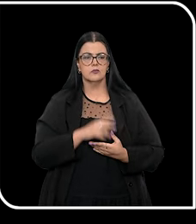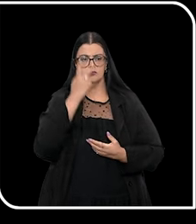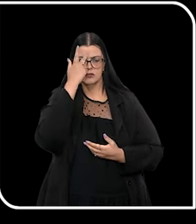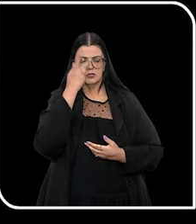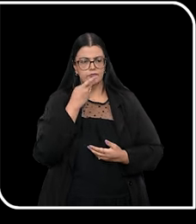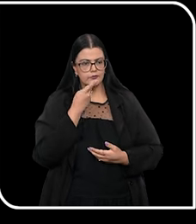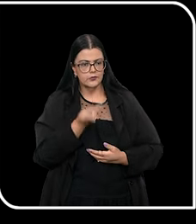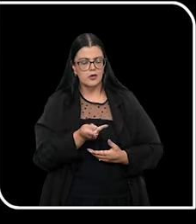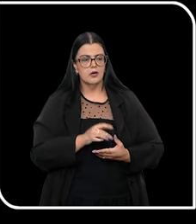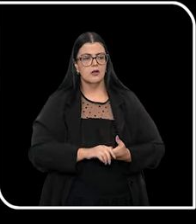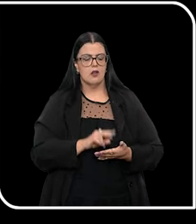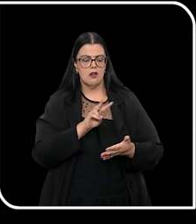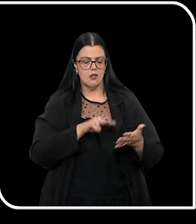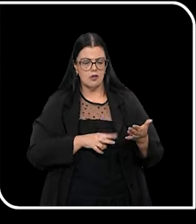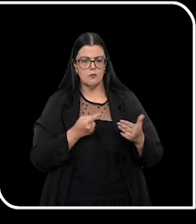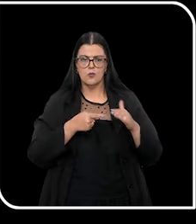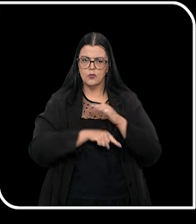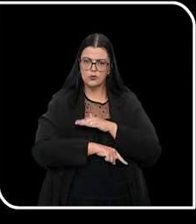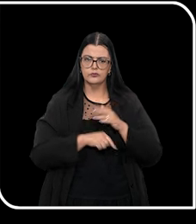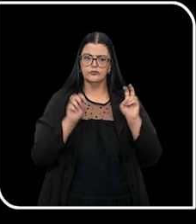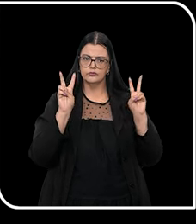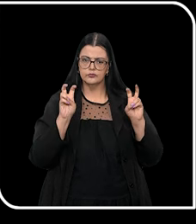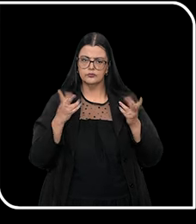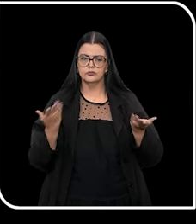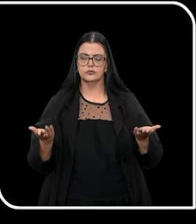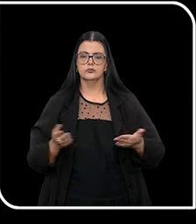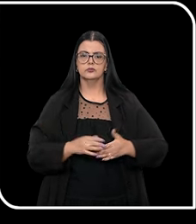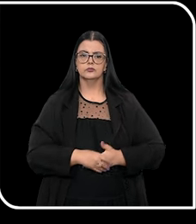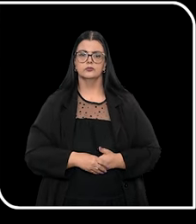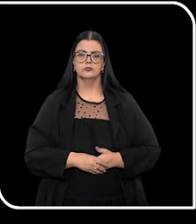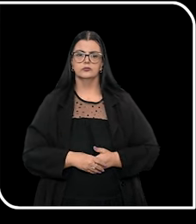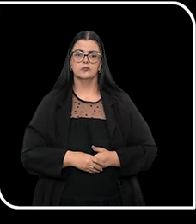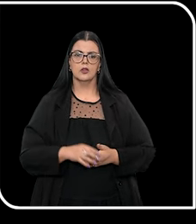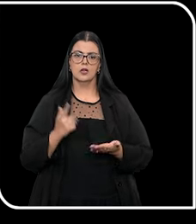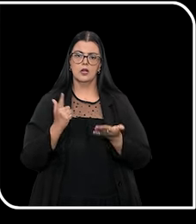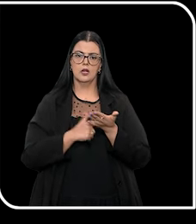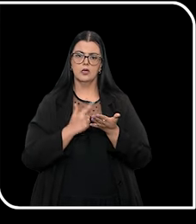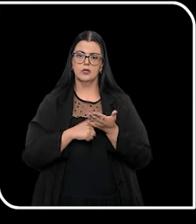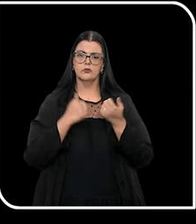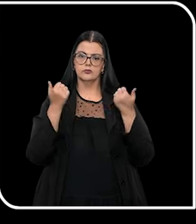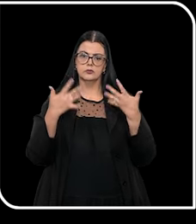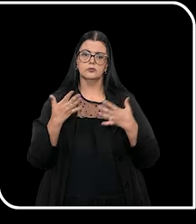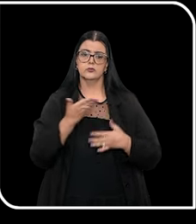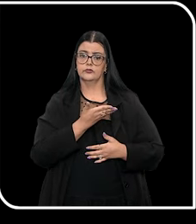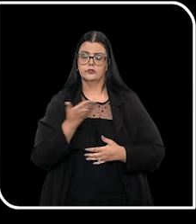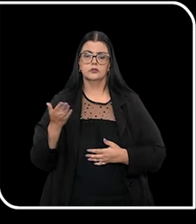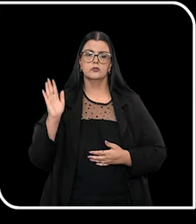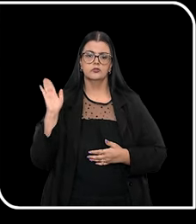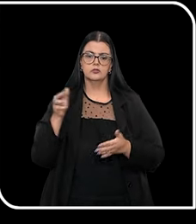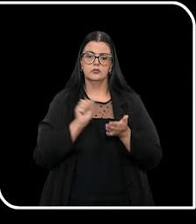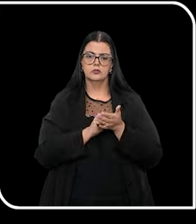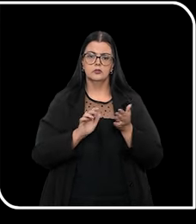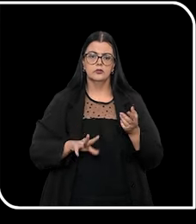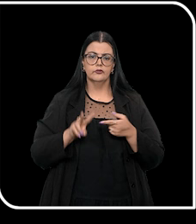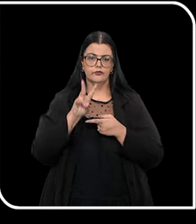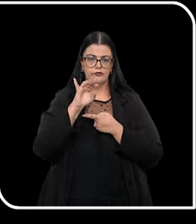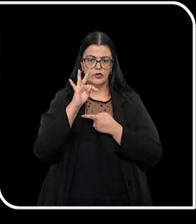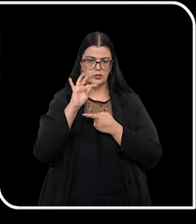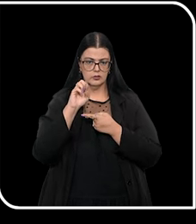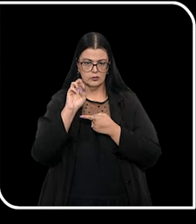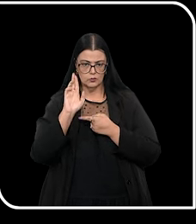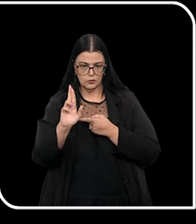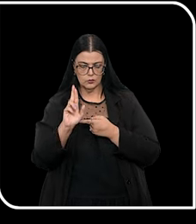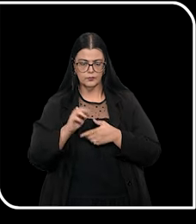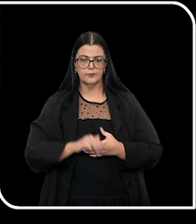que eles têm para dizer Leiam se aprofundem eh esse livro que Eu mencionei para vocês ele foi escrito pelo Victor de